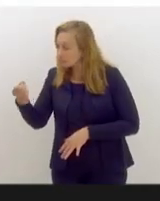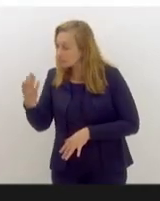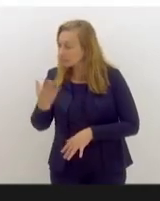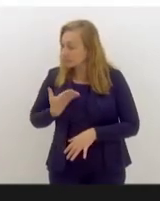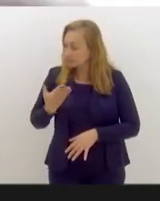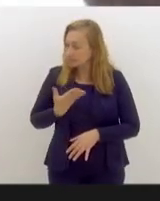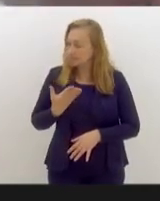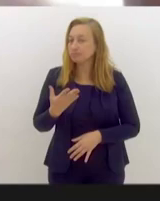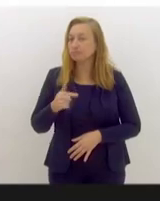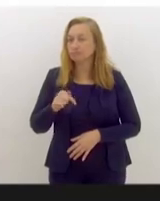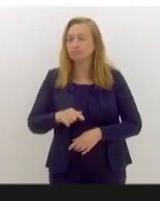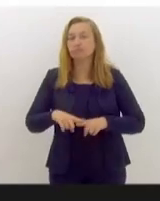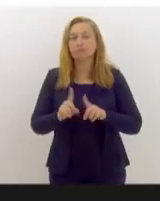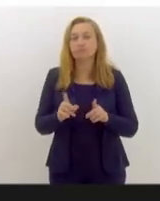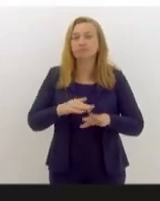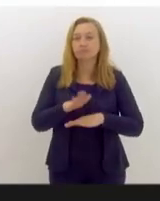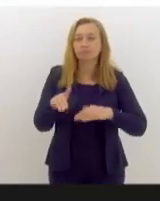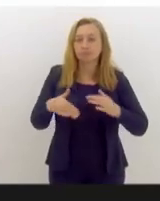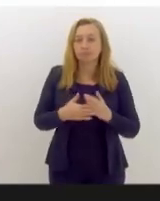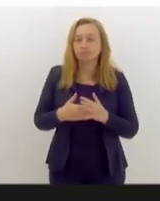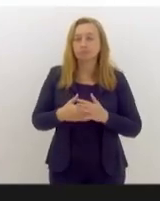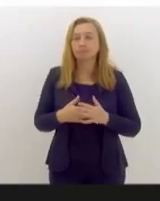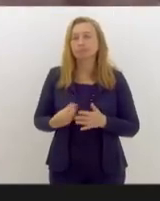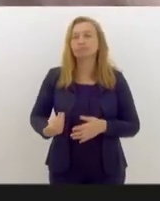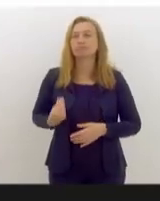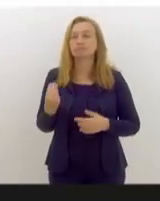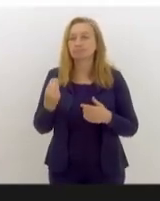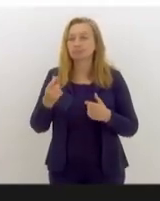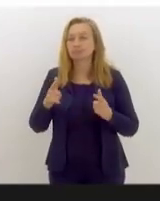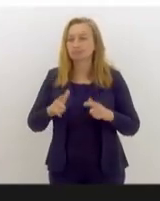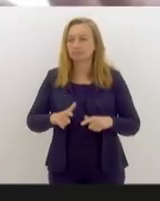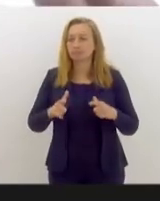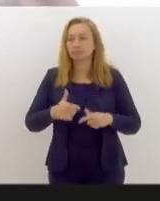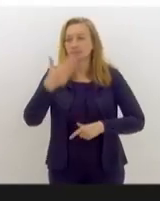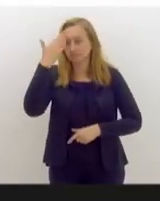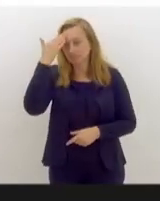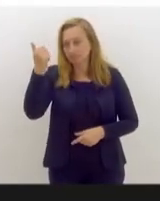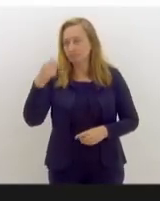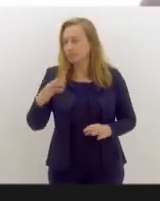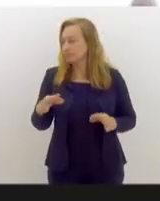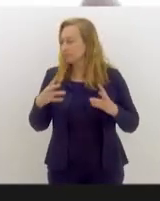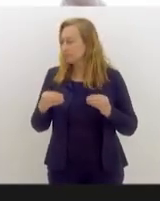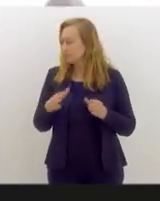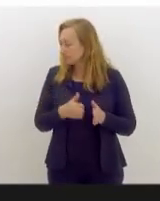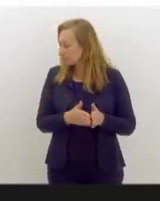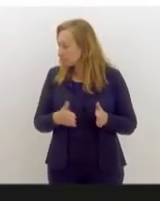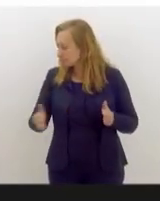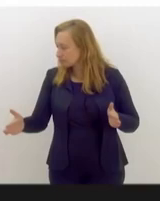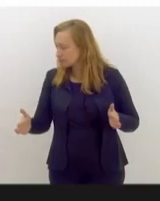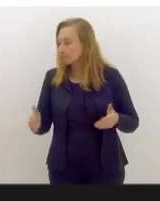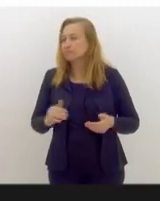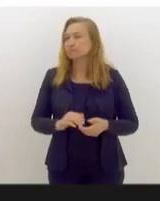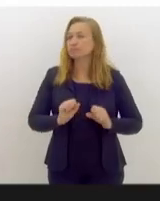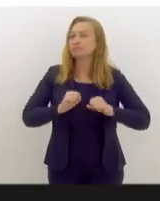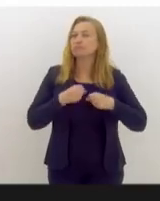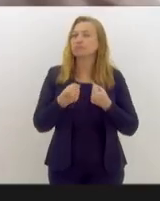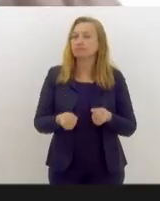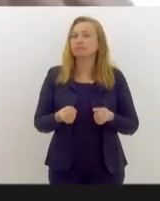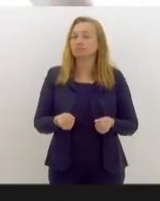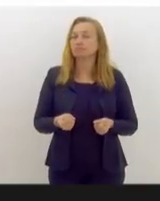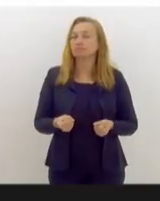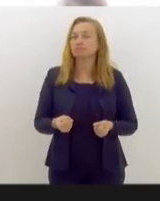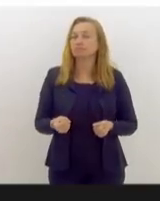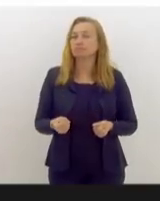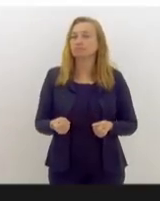aqui presentes, mas todos os que estão aqui sabem de todo o processo, de todo o esforço e